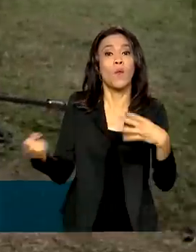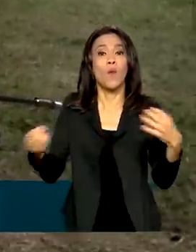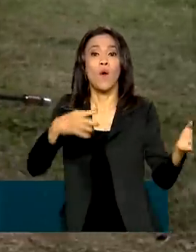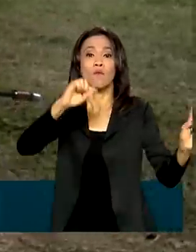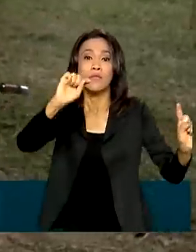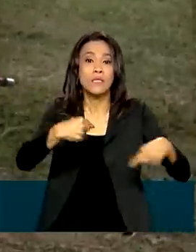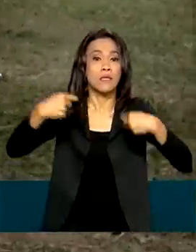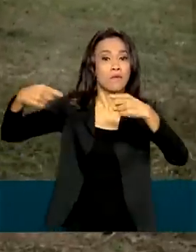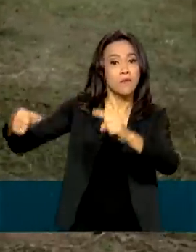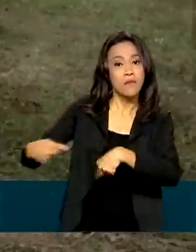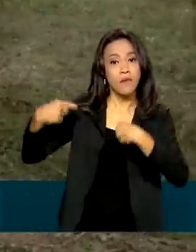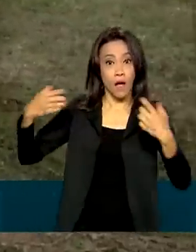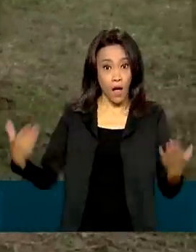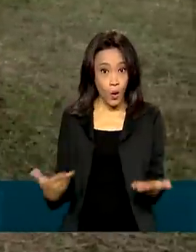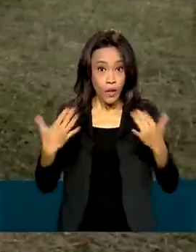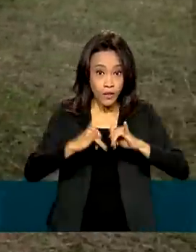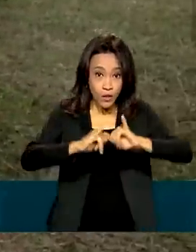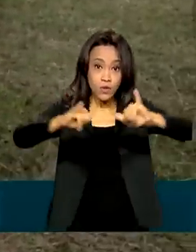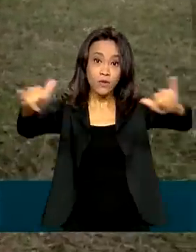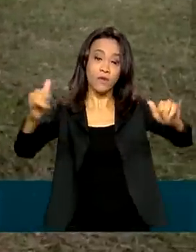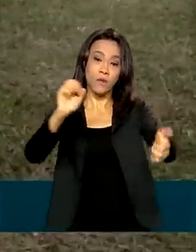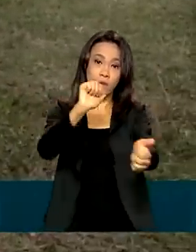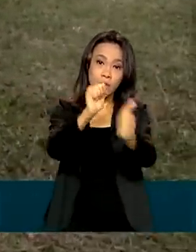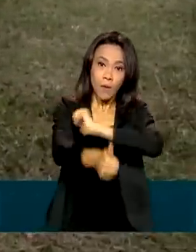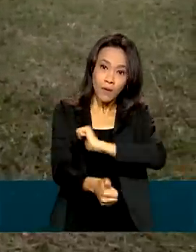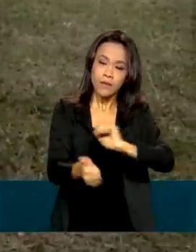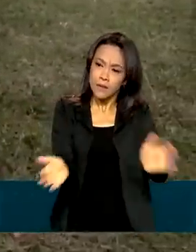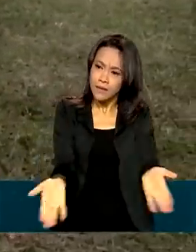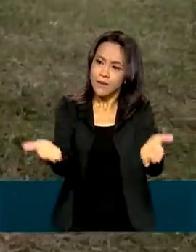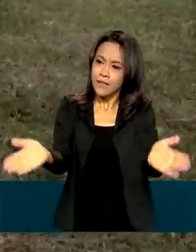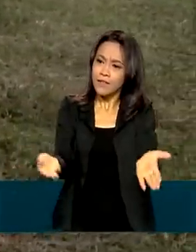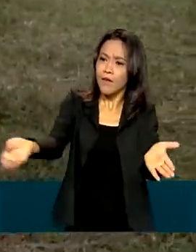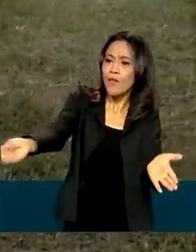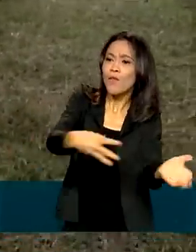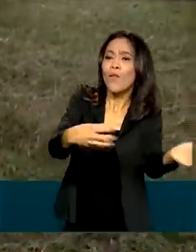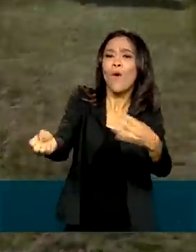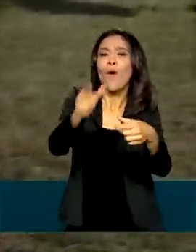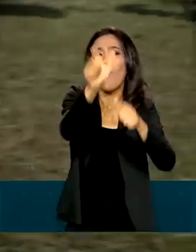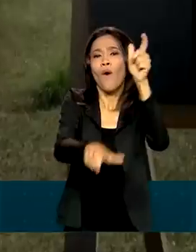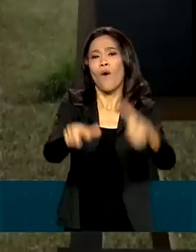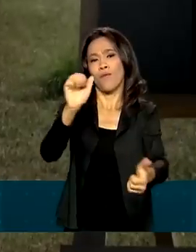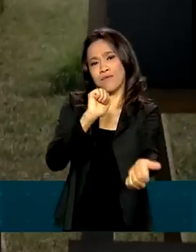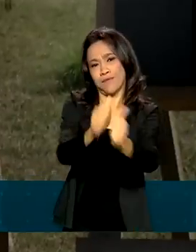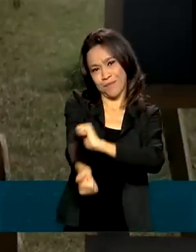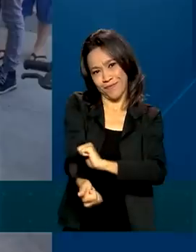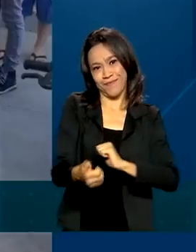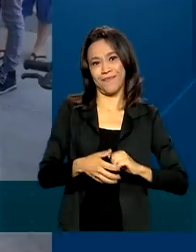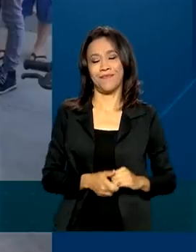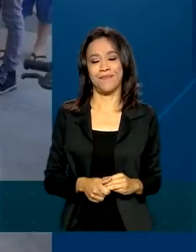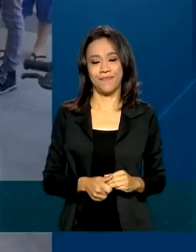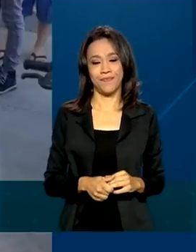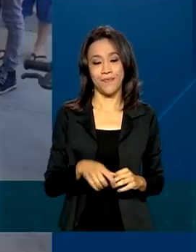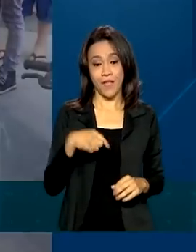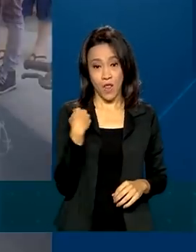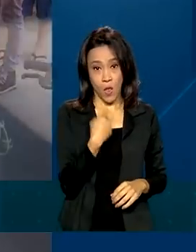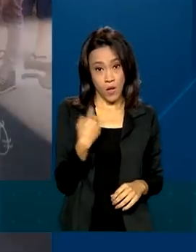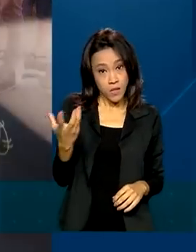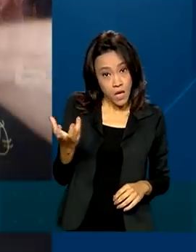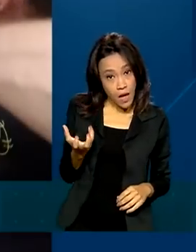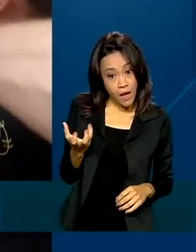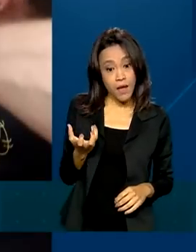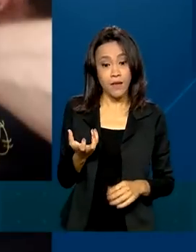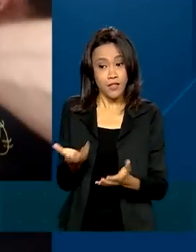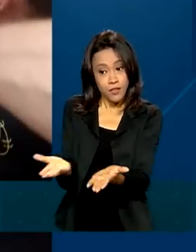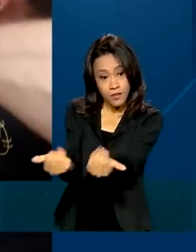alvo agora é divulgar o esporte e incentivar novos atletas. Onde a gente quer trazer a gurizada